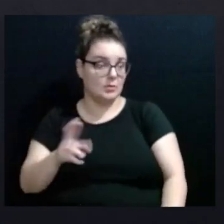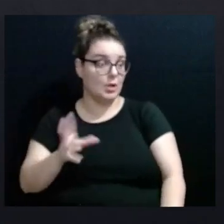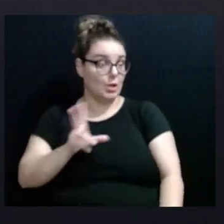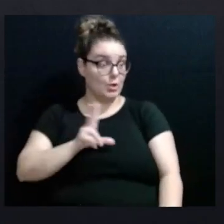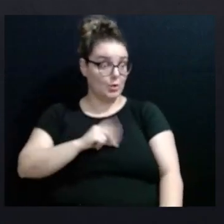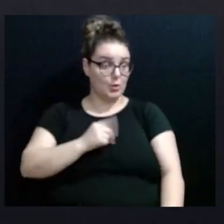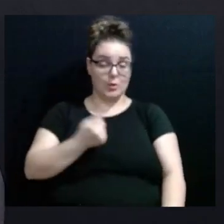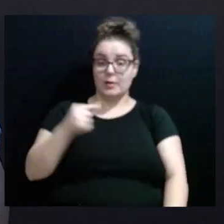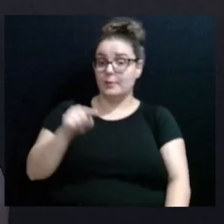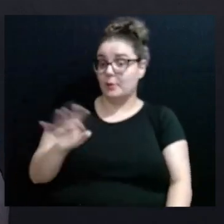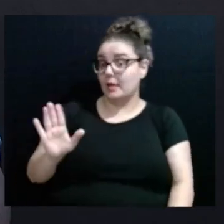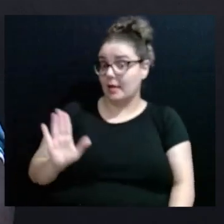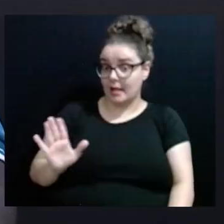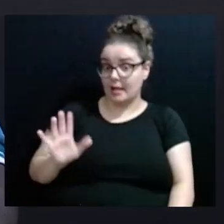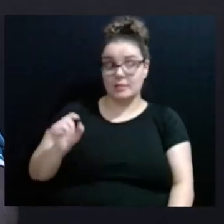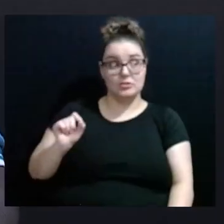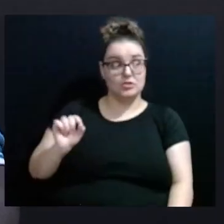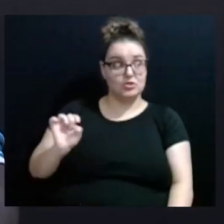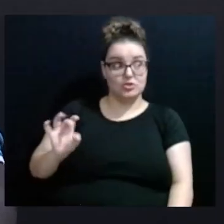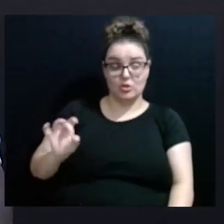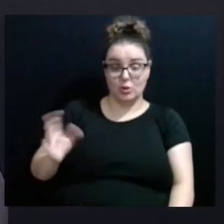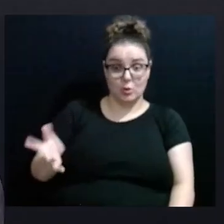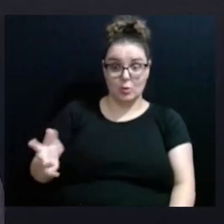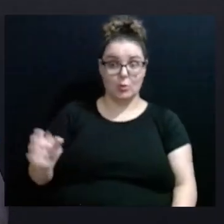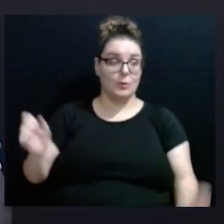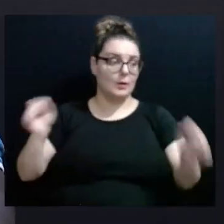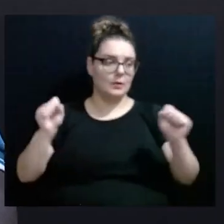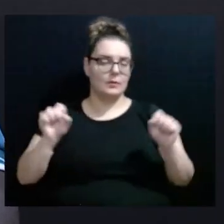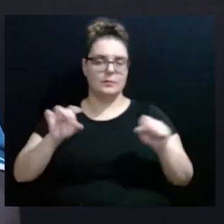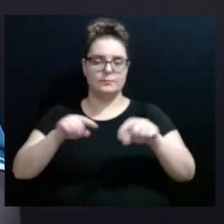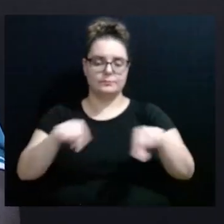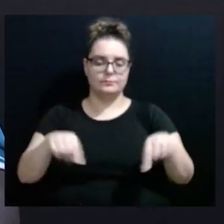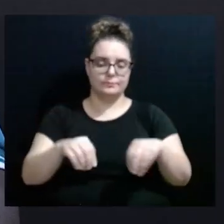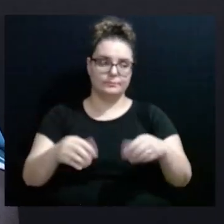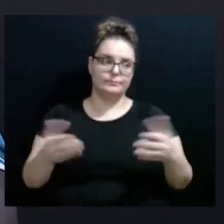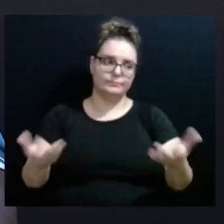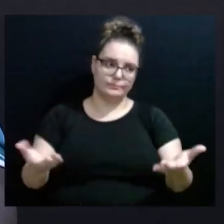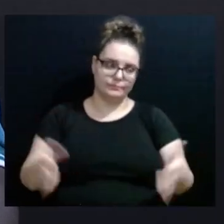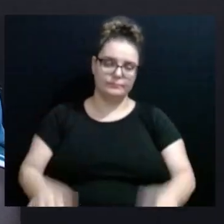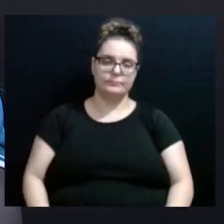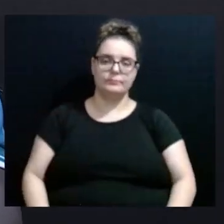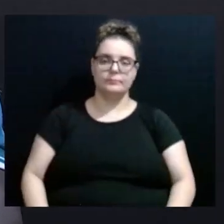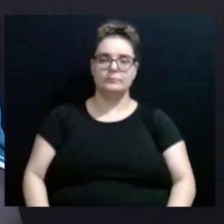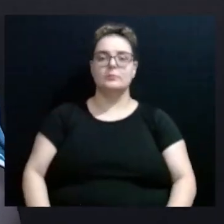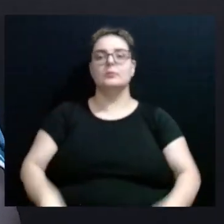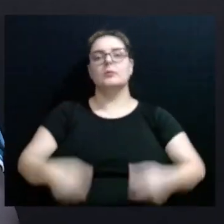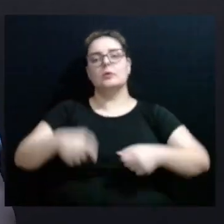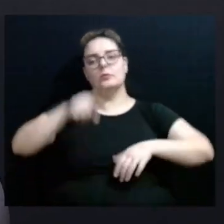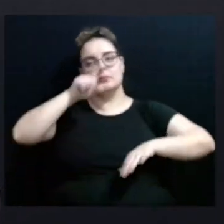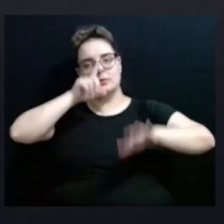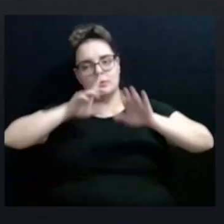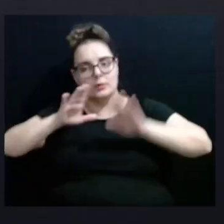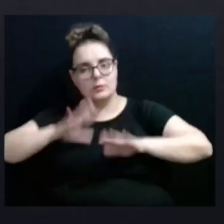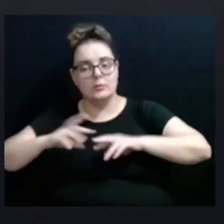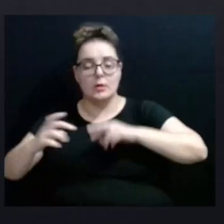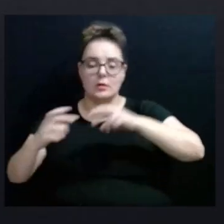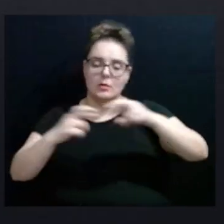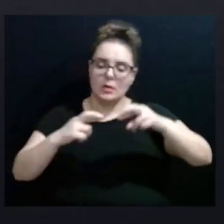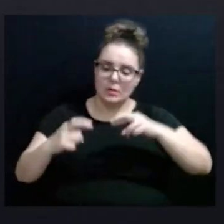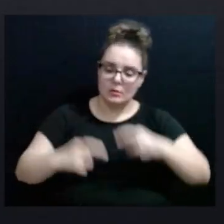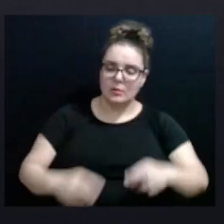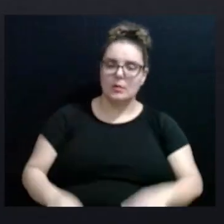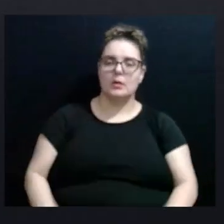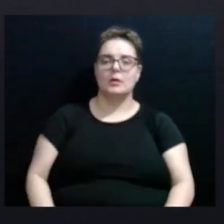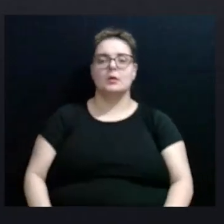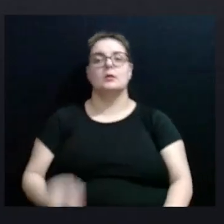dias R$1.000. A pessoa, nossa, 10 dias R$1.000. Chega lá, é só um terreno, Então, assim, tem que tomar esses